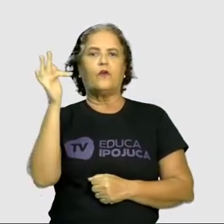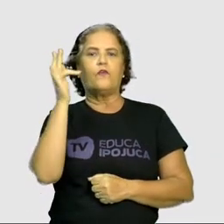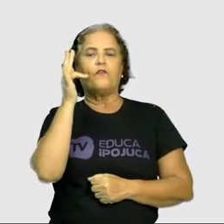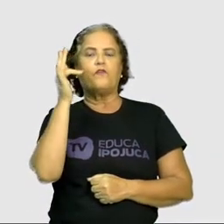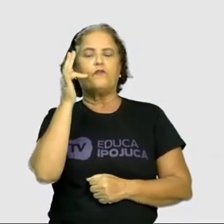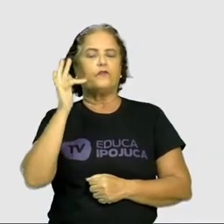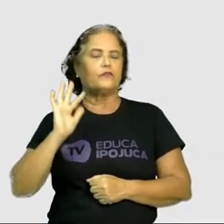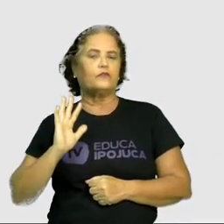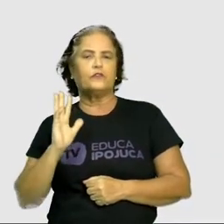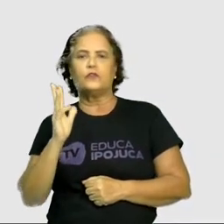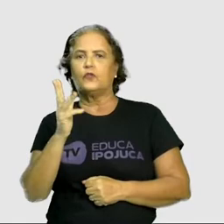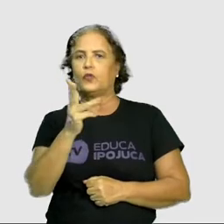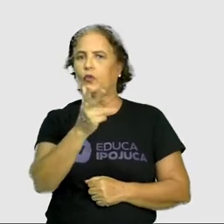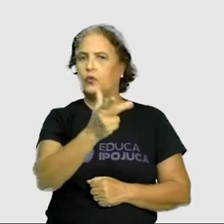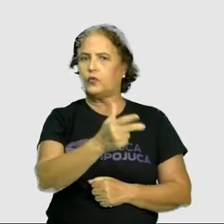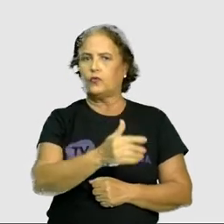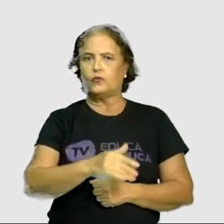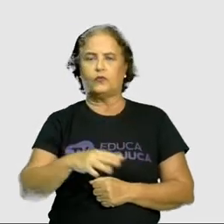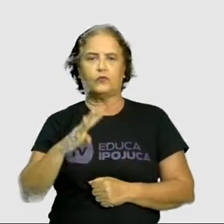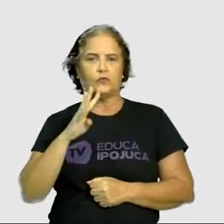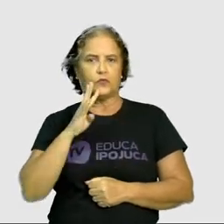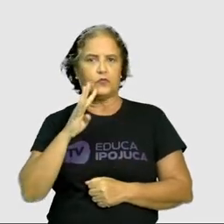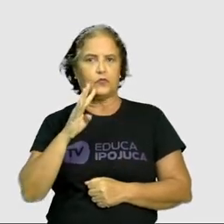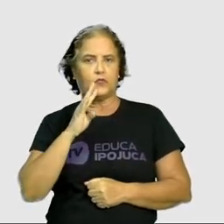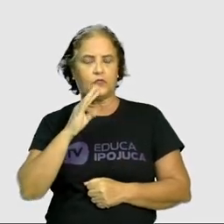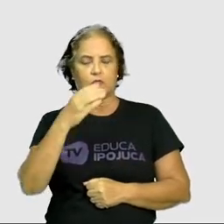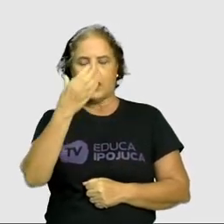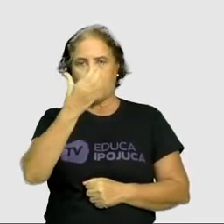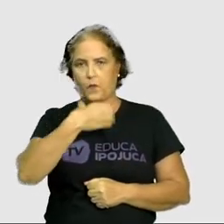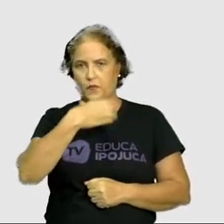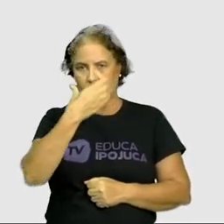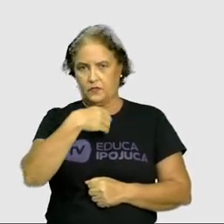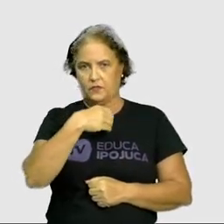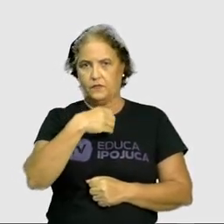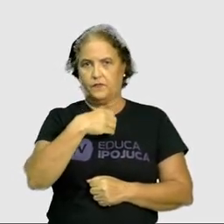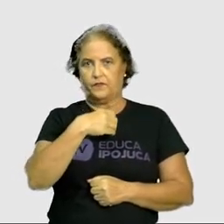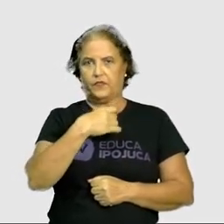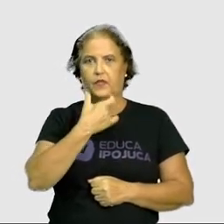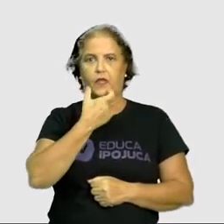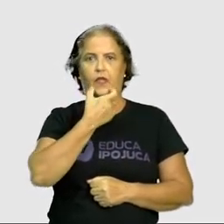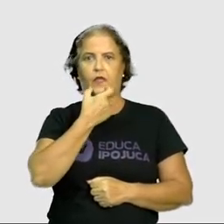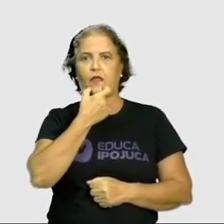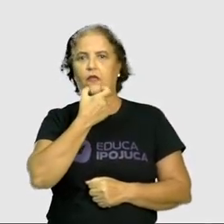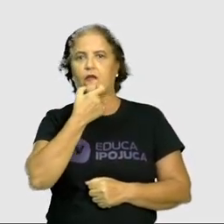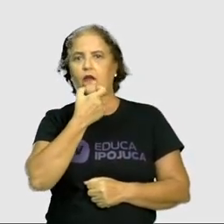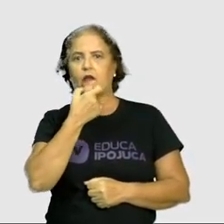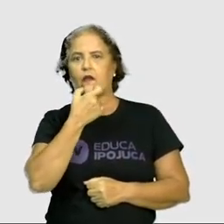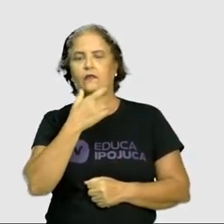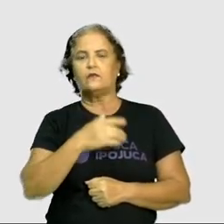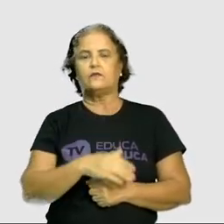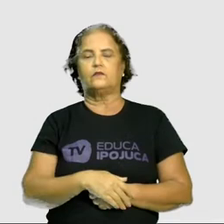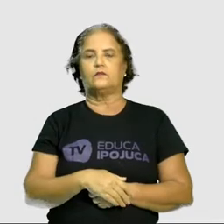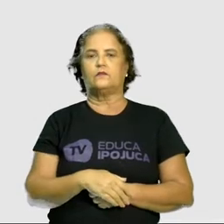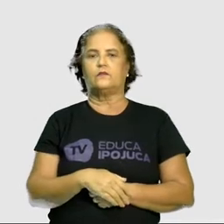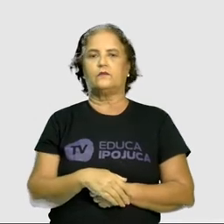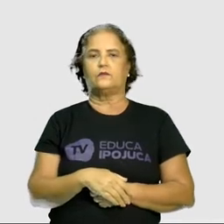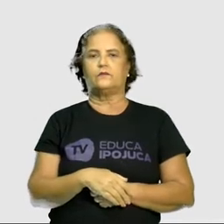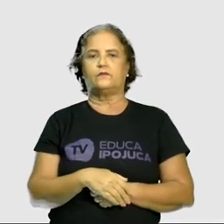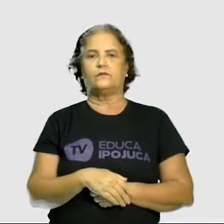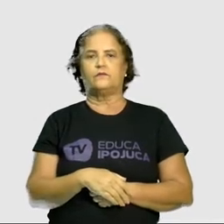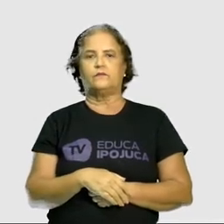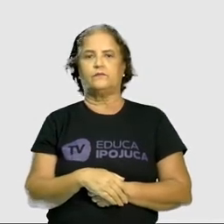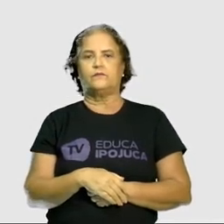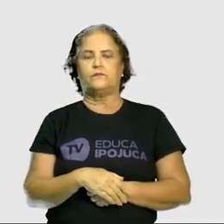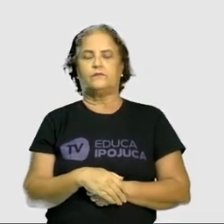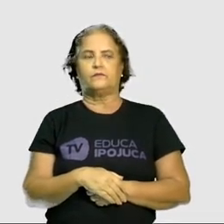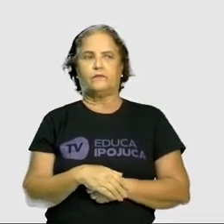todo mundo conhece e é a maçã em que em inglês né se chama Apple né